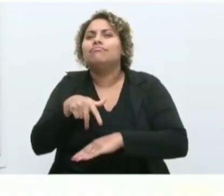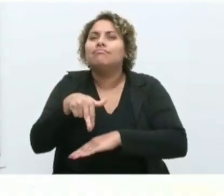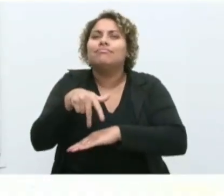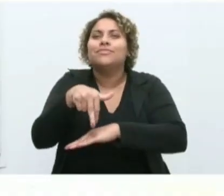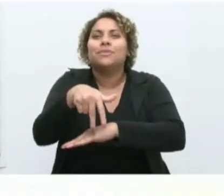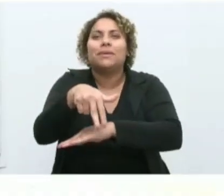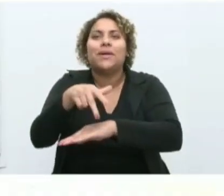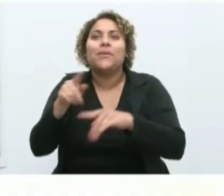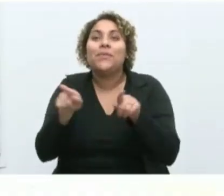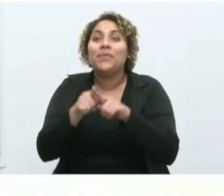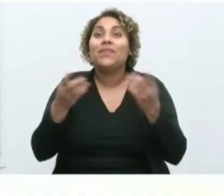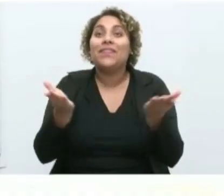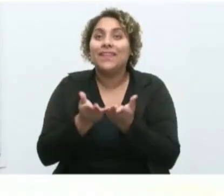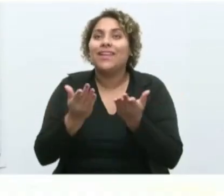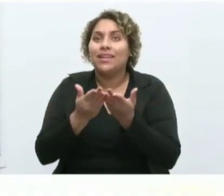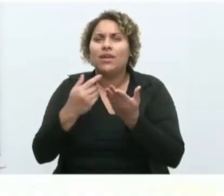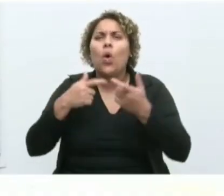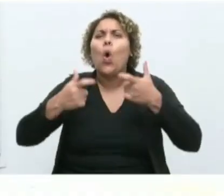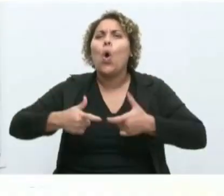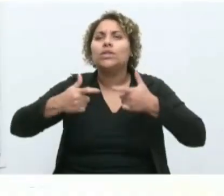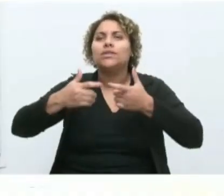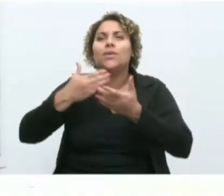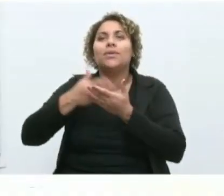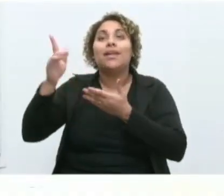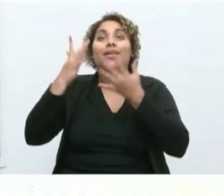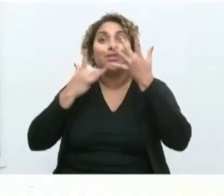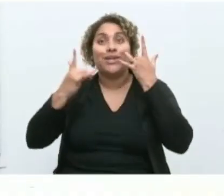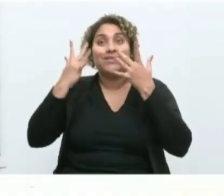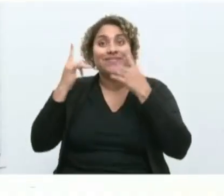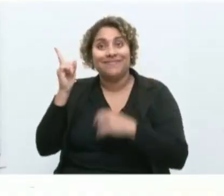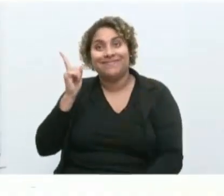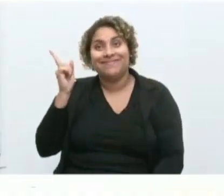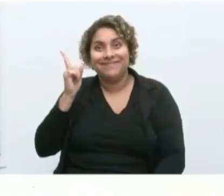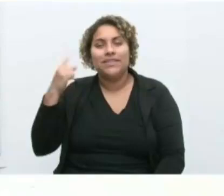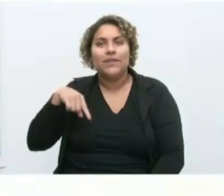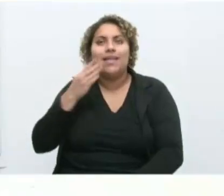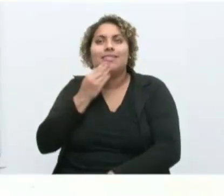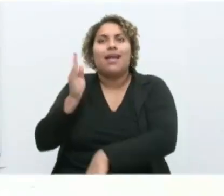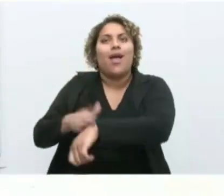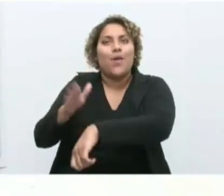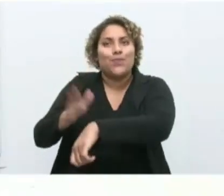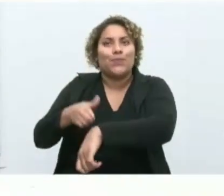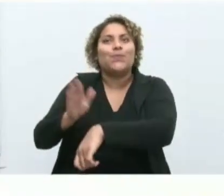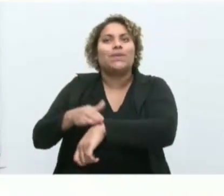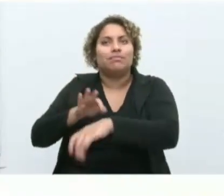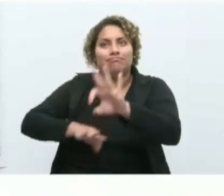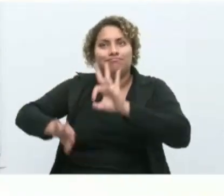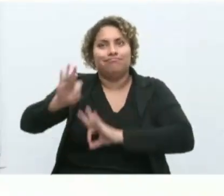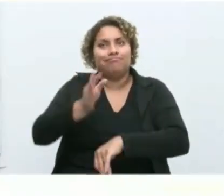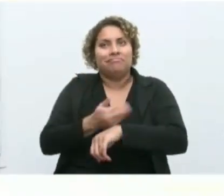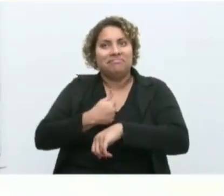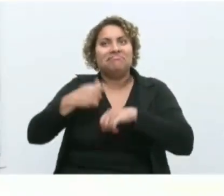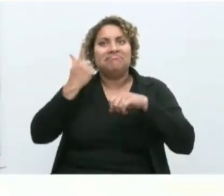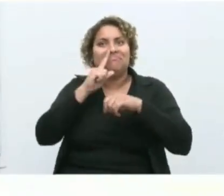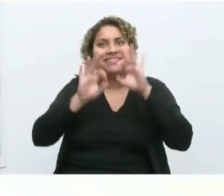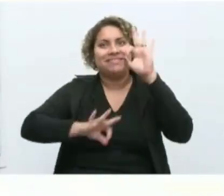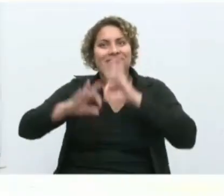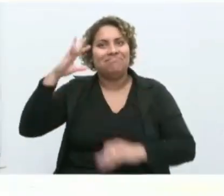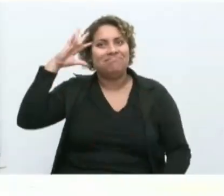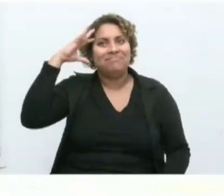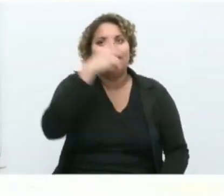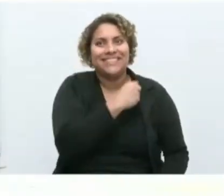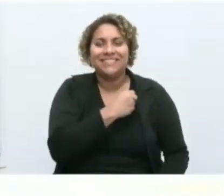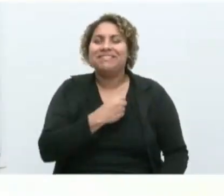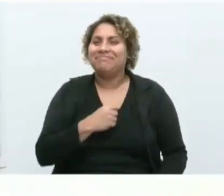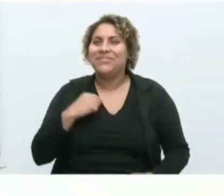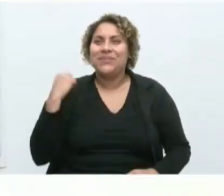saída lá do teatro, é isso? Saída do teatro. Dá tempo da gente se preparar e fazer bonito, então, todos nós. Obrigado,